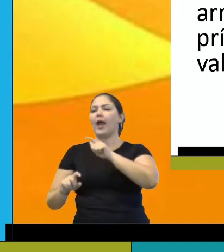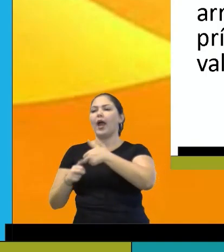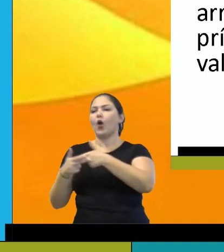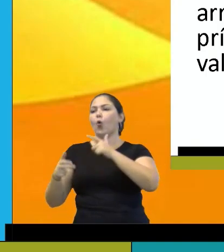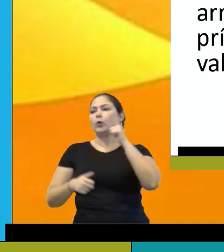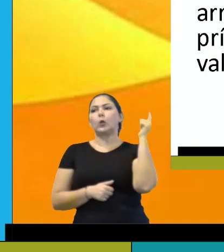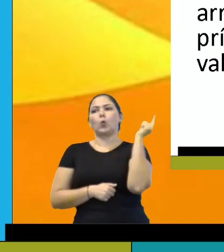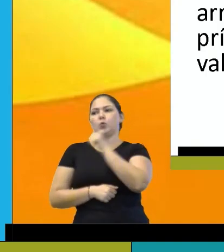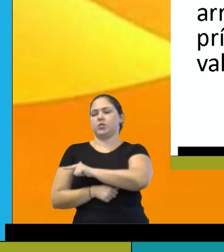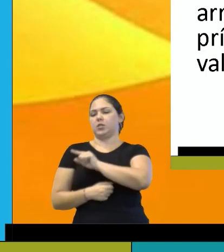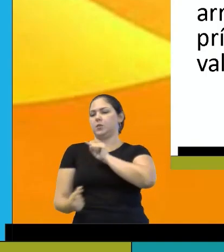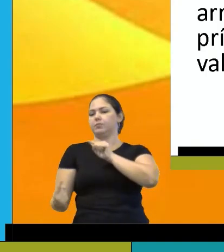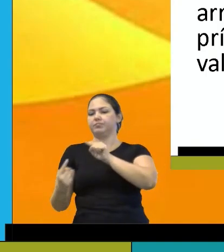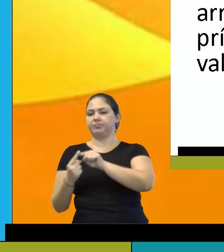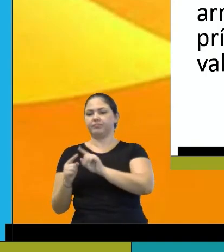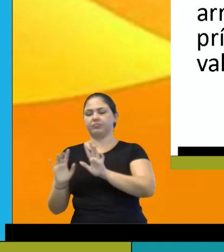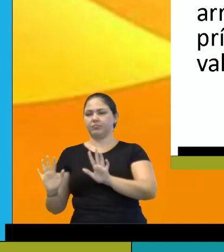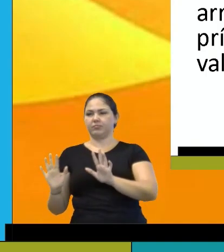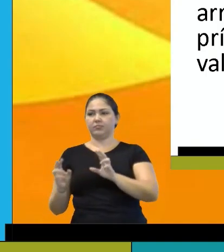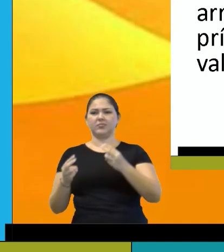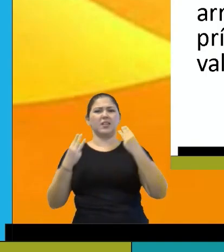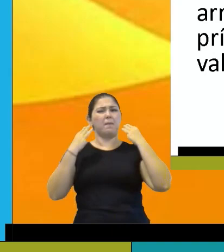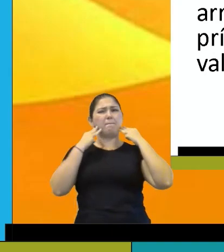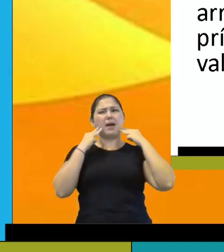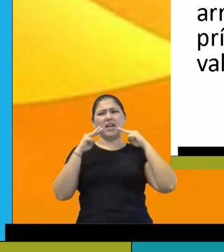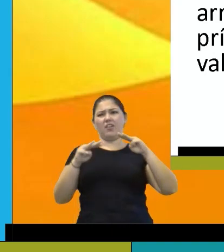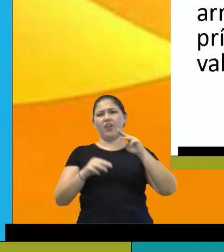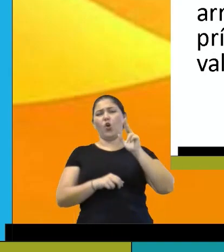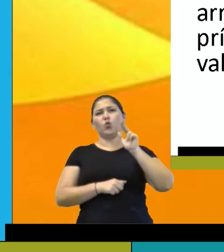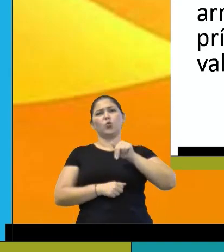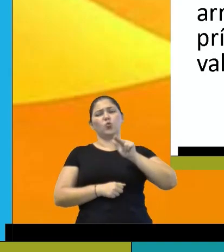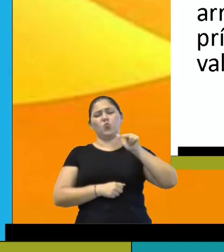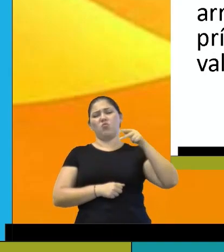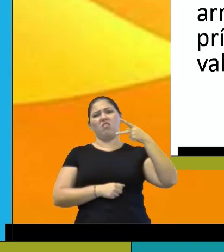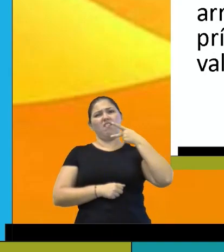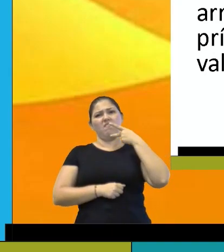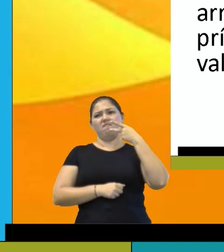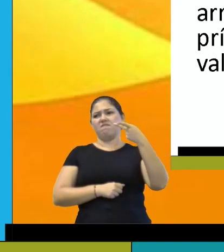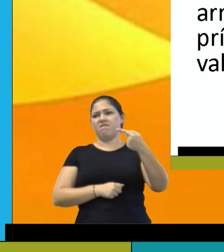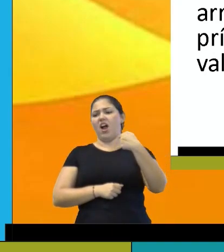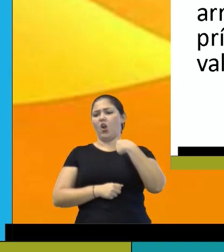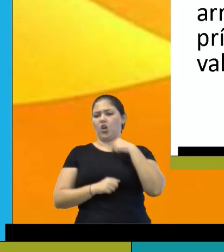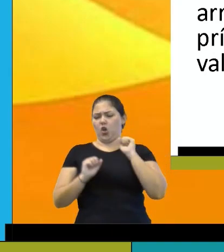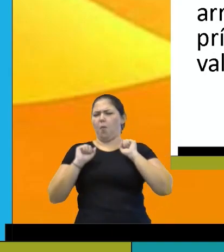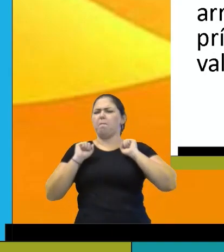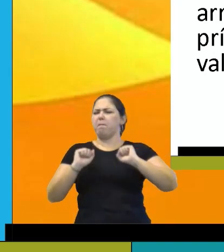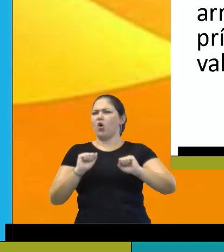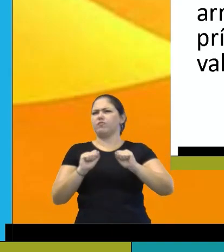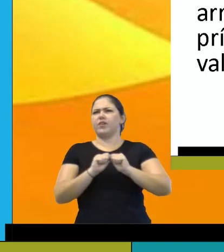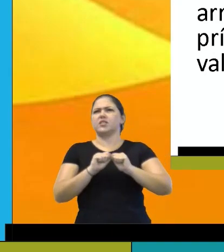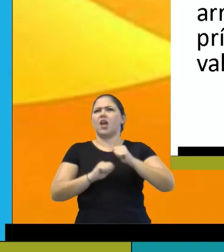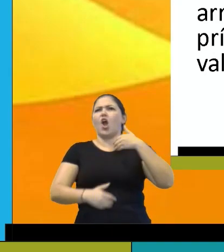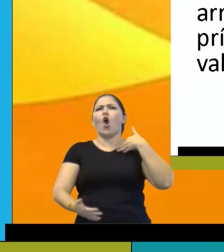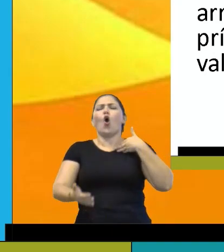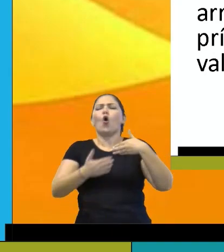da história. Maquiavel nunca escreveu essa frase, Maquiavel nunca disse essa